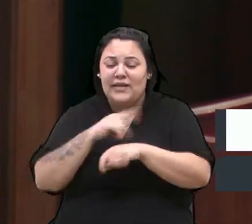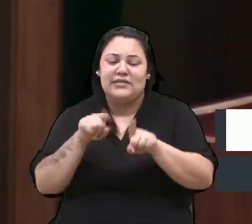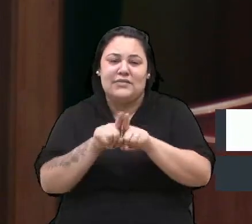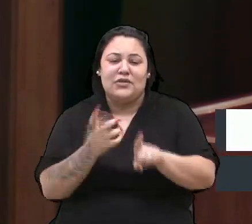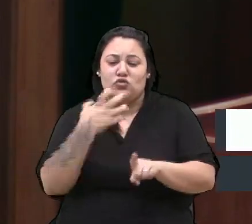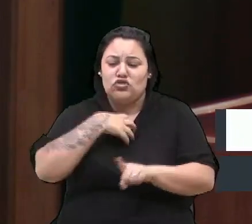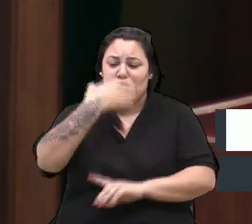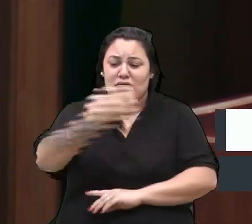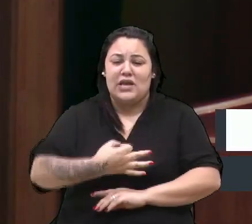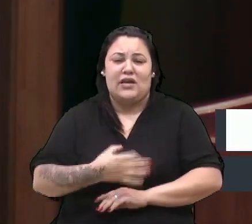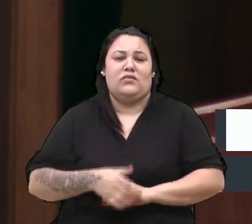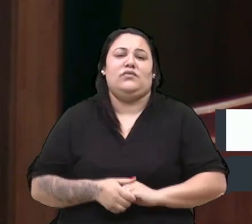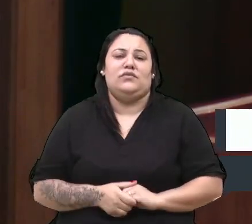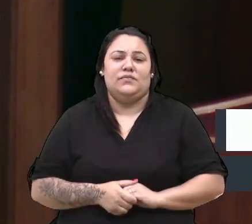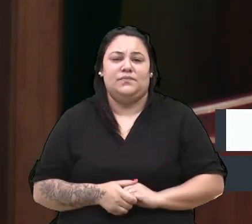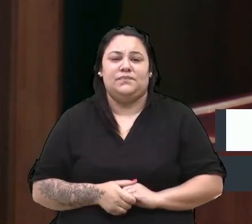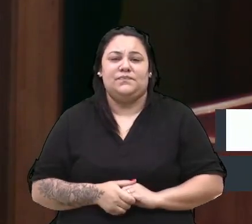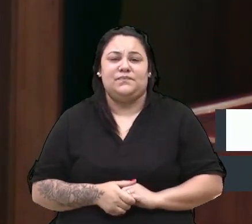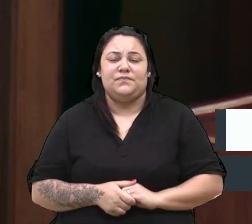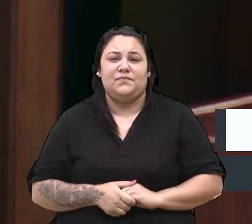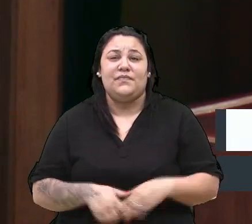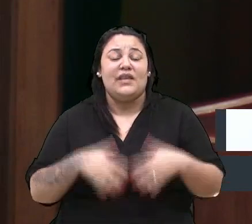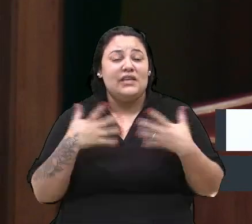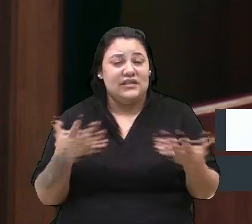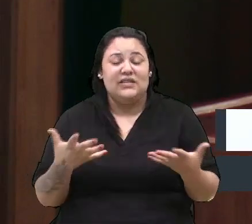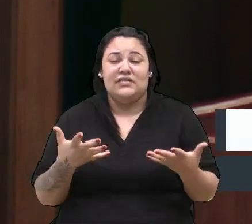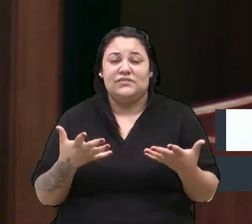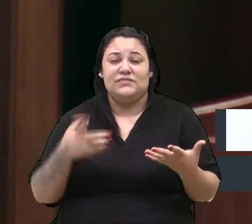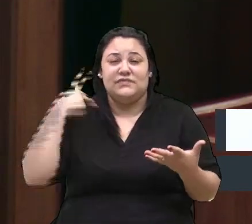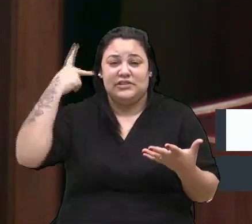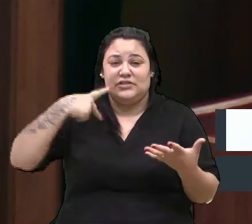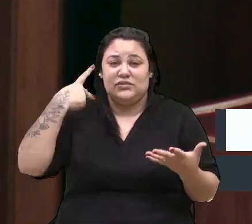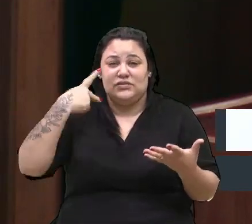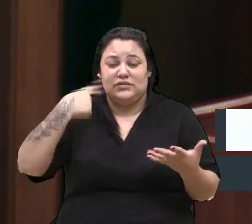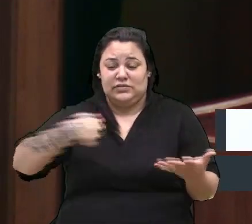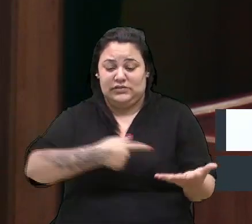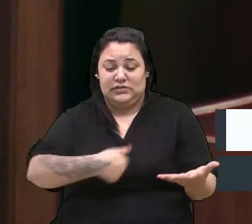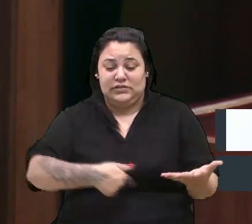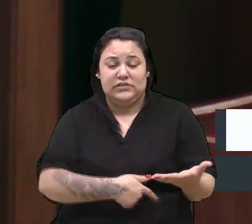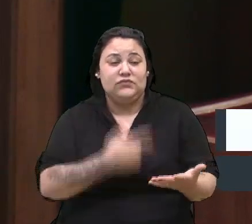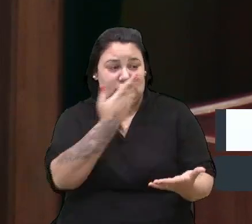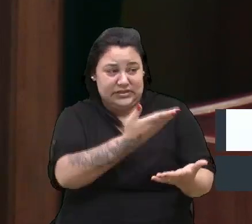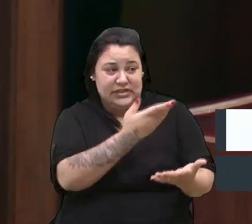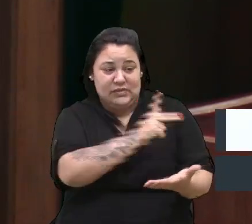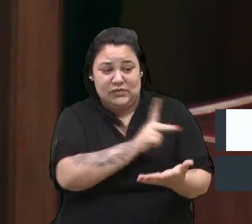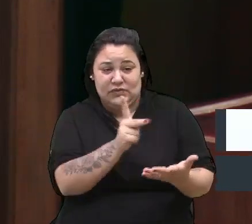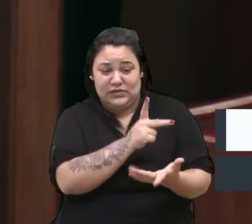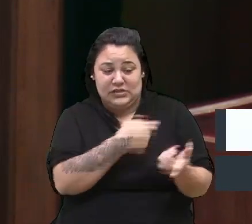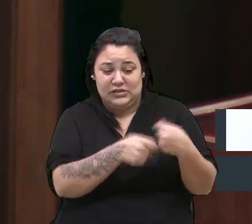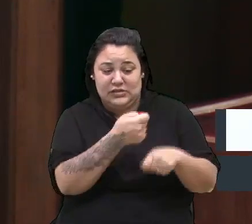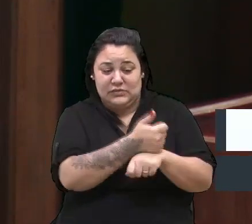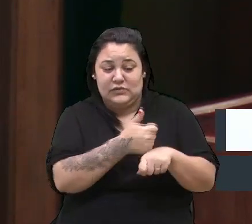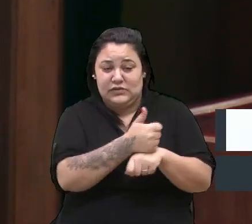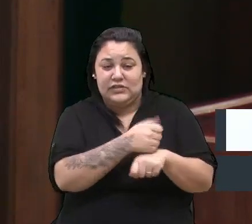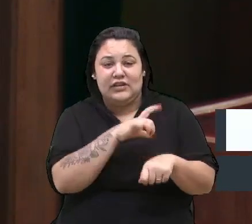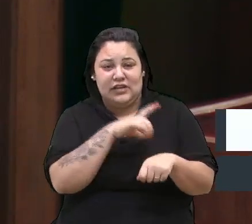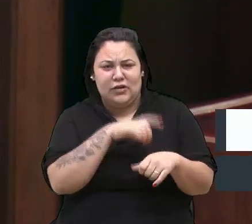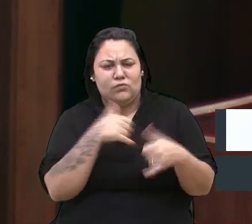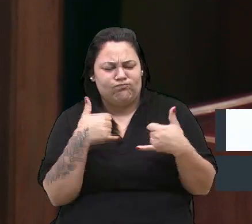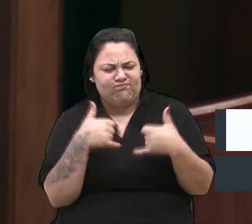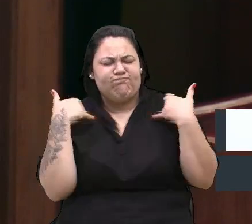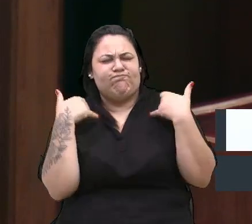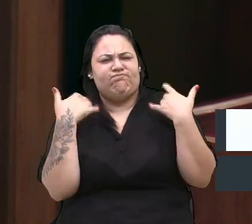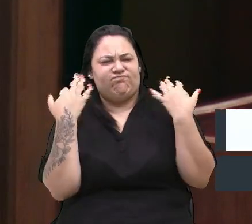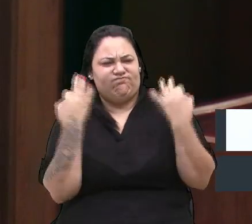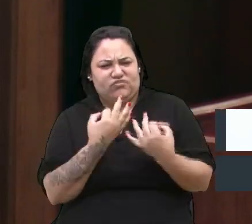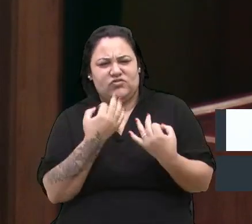da forma correta. Então, vereador Zanquim, o senhor professor de economia, que a gente tem honra de ter aqui conosco,